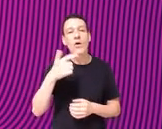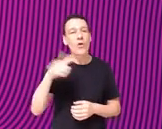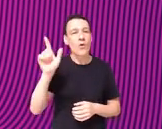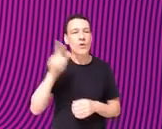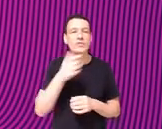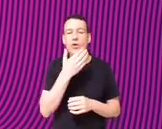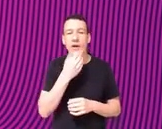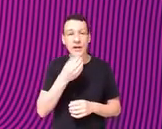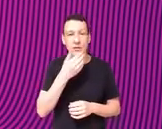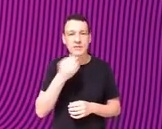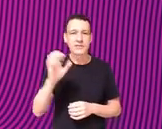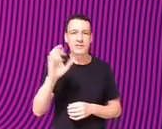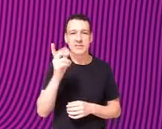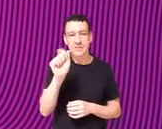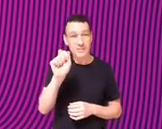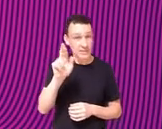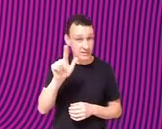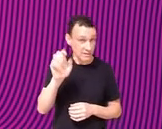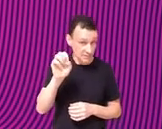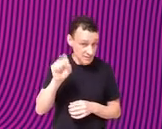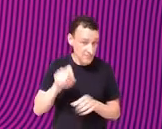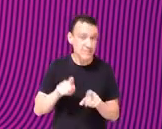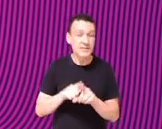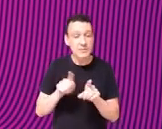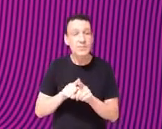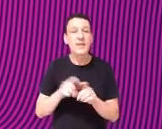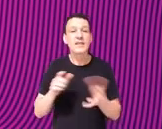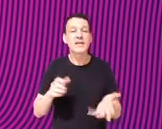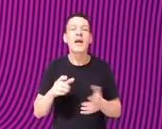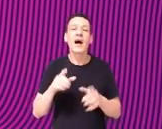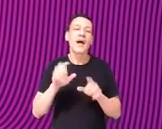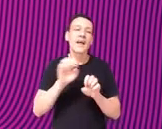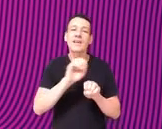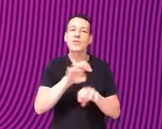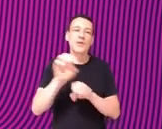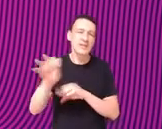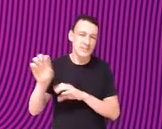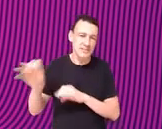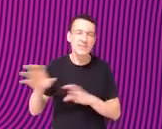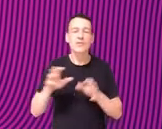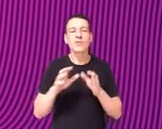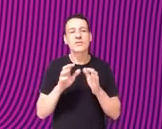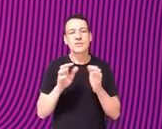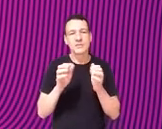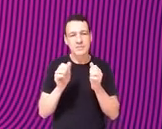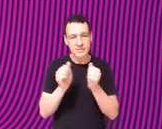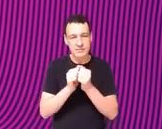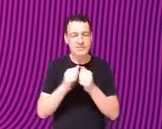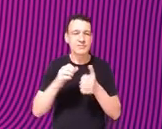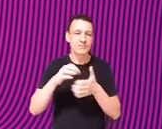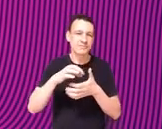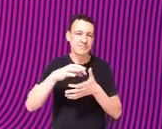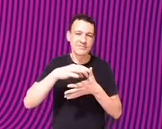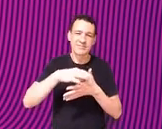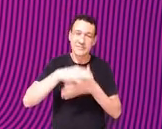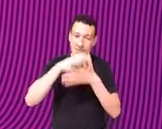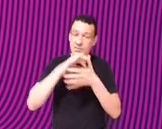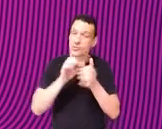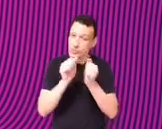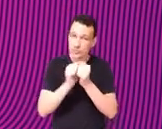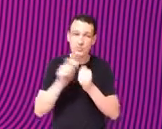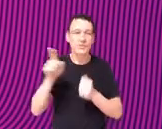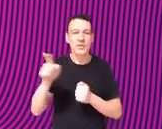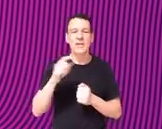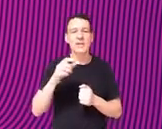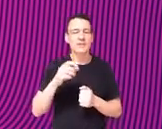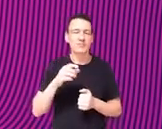Charles Soleiman e, seguramente, a educação com a liderança do Paulo César, do nosso querido PC. E,